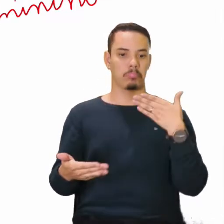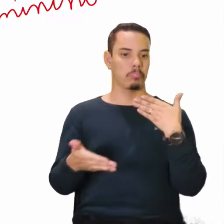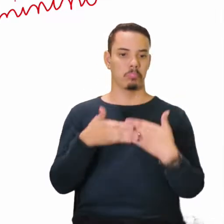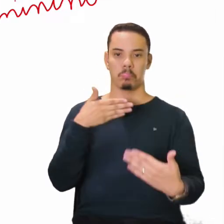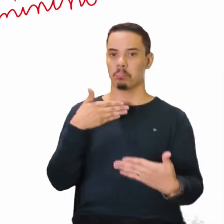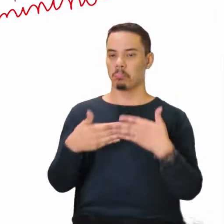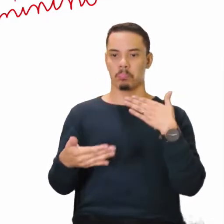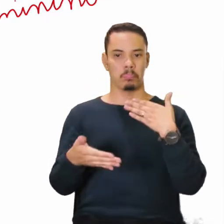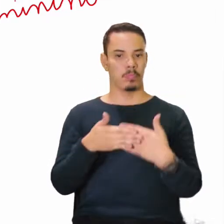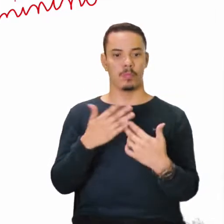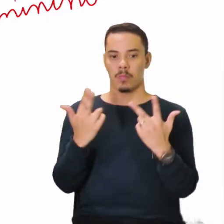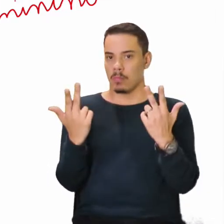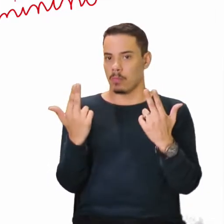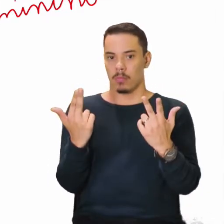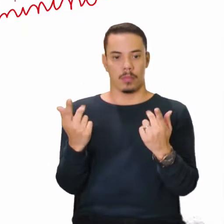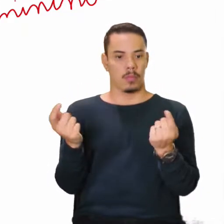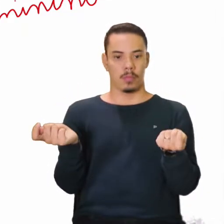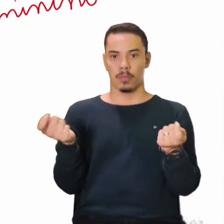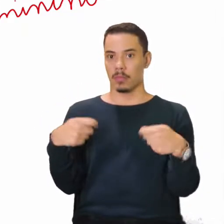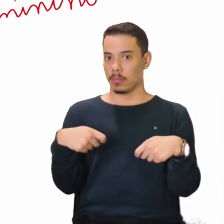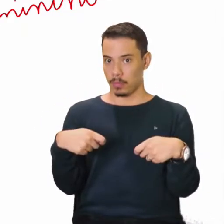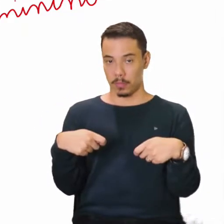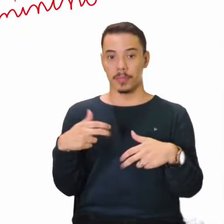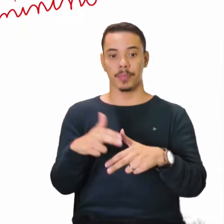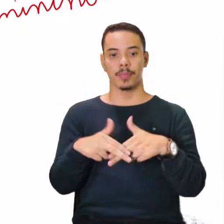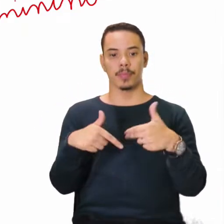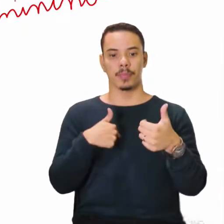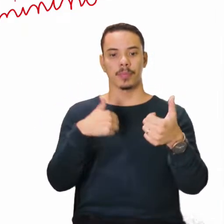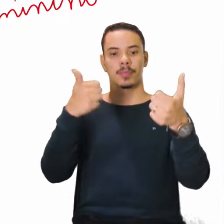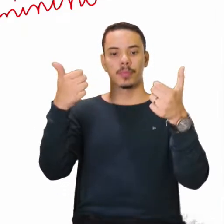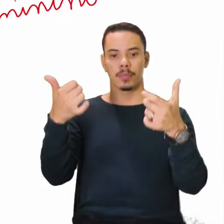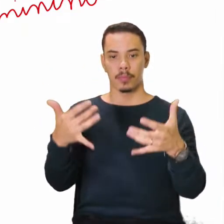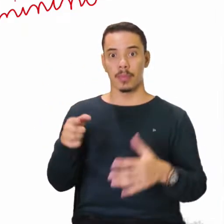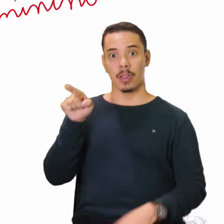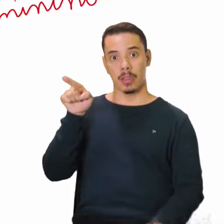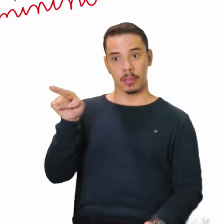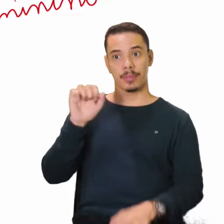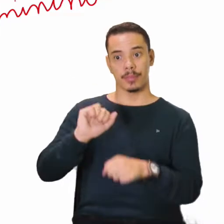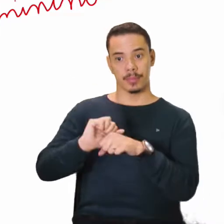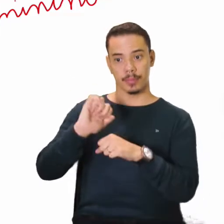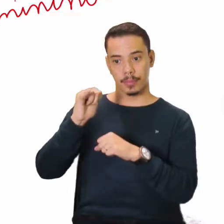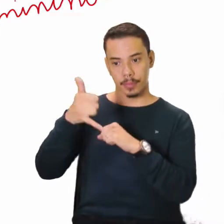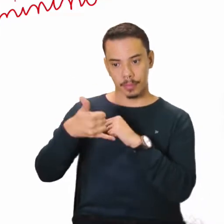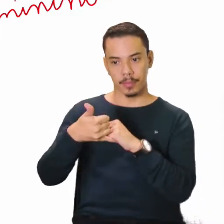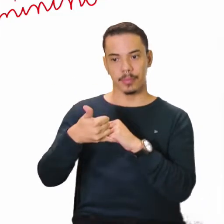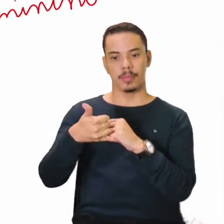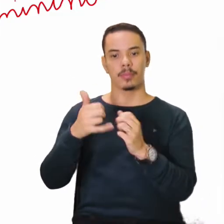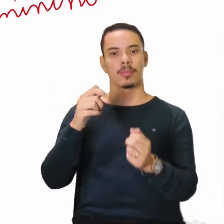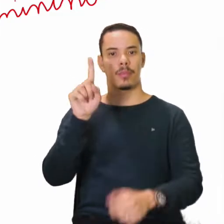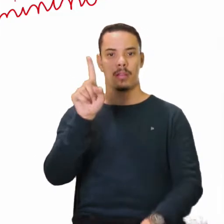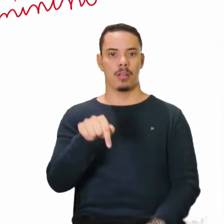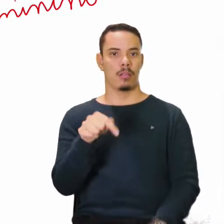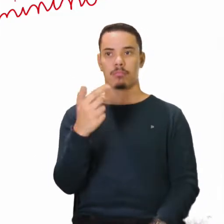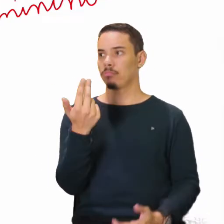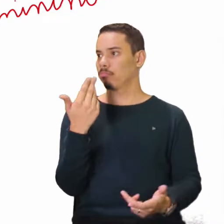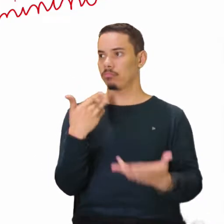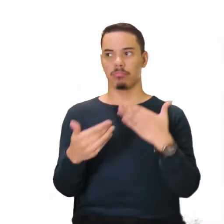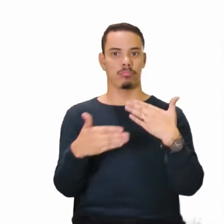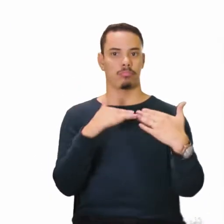o feminino, tá bom? Então, eu digo que esse adjetivo é